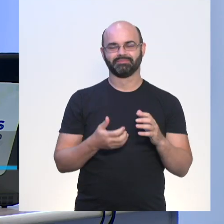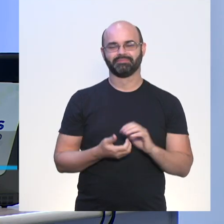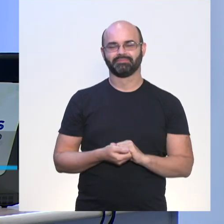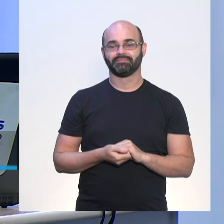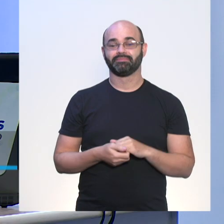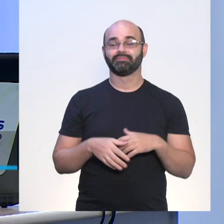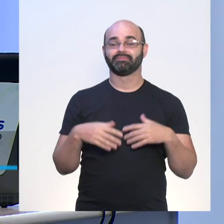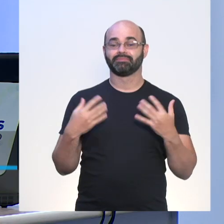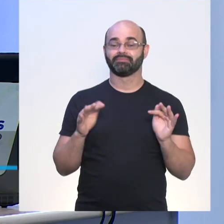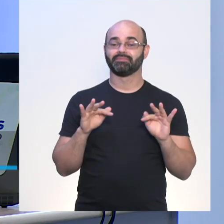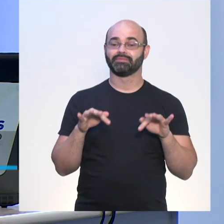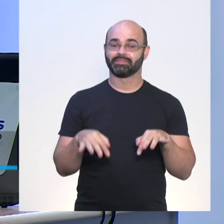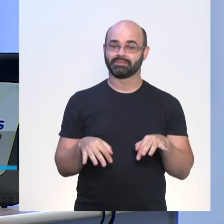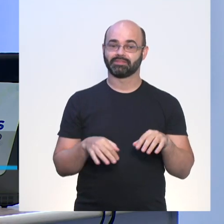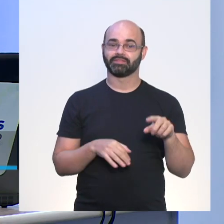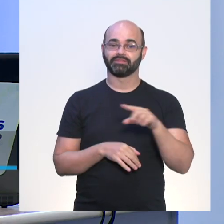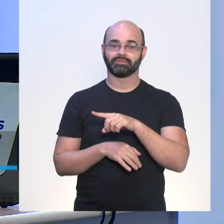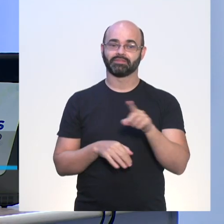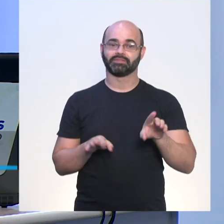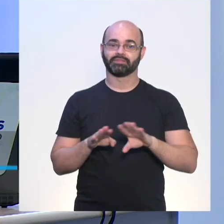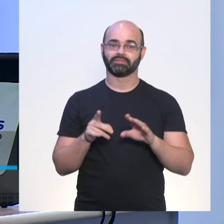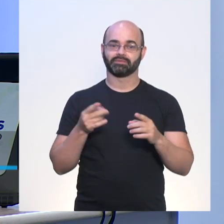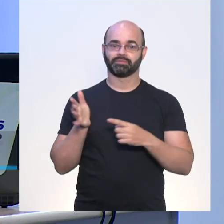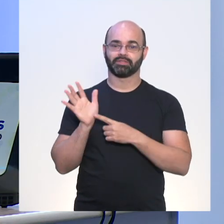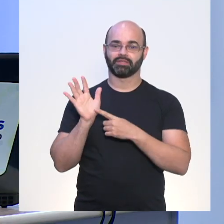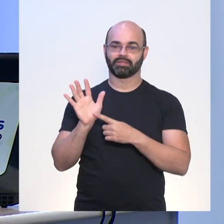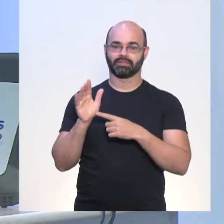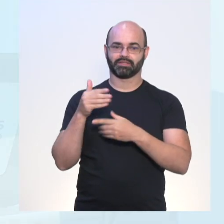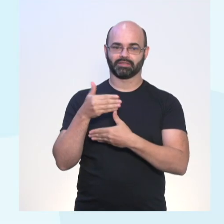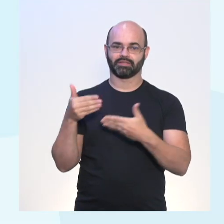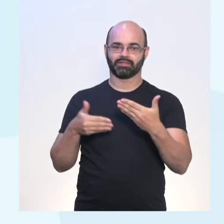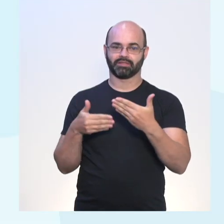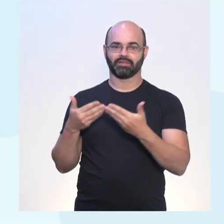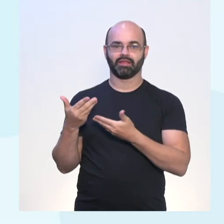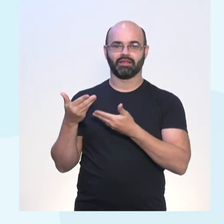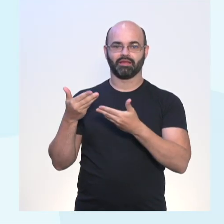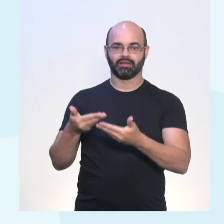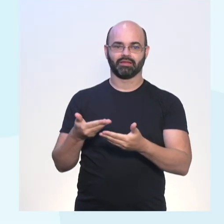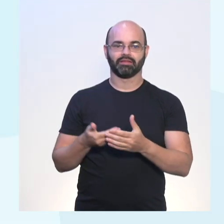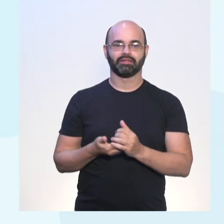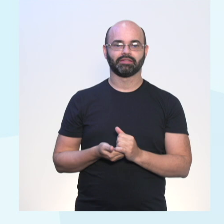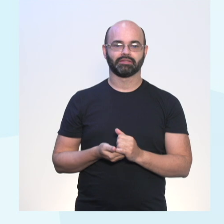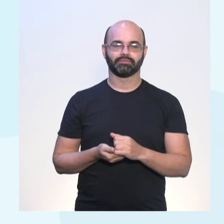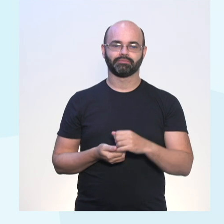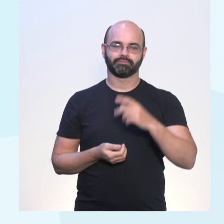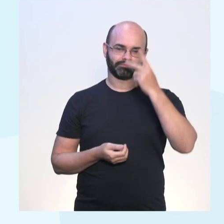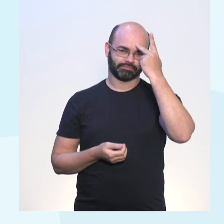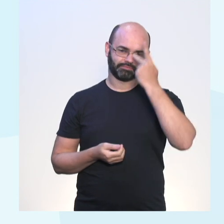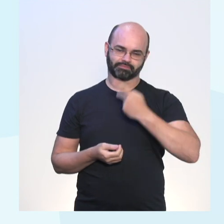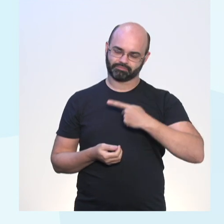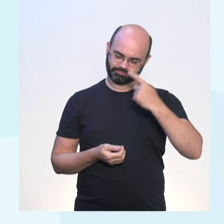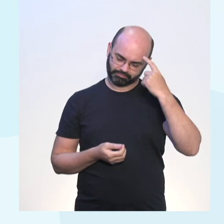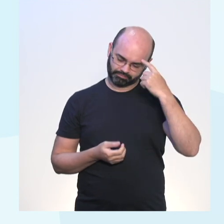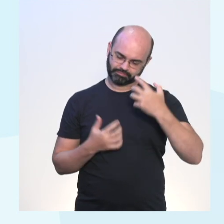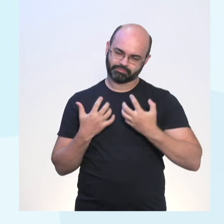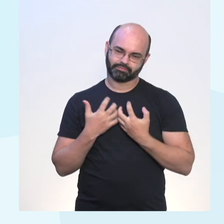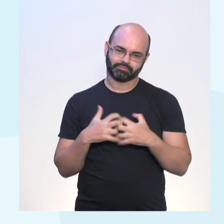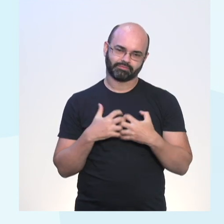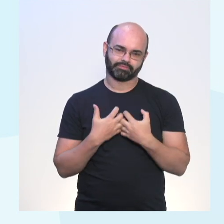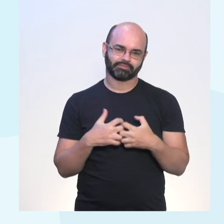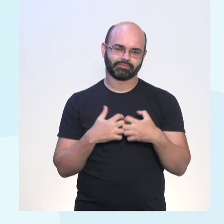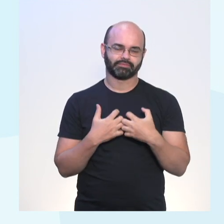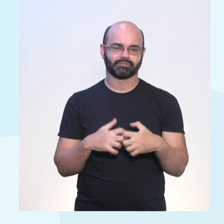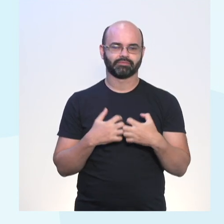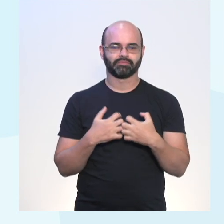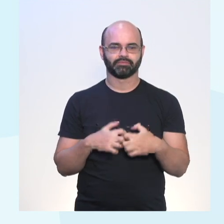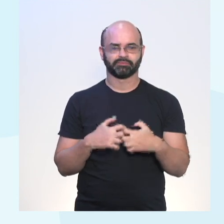fim, eu gostaria de deixar aí para vocês na tela uma autoavaliação, uma reflexão, né, em que